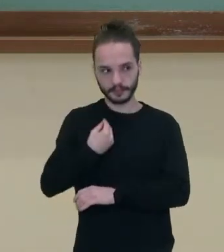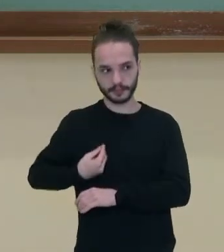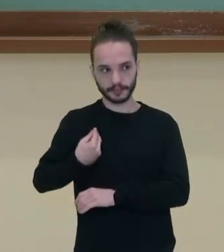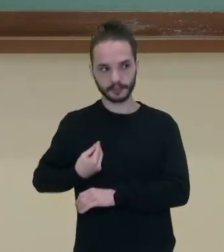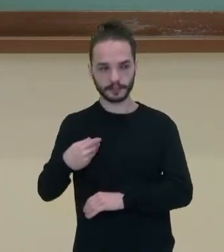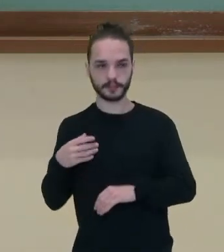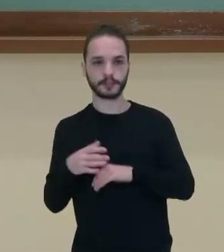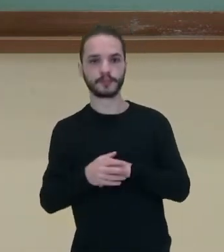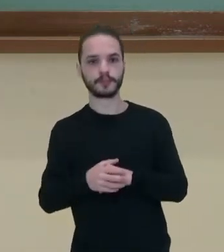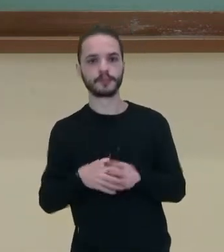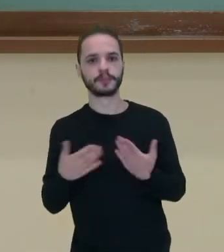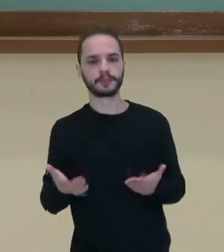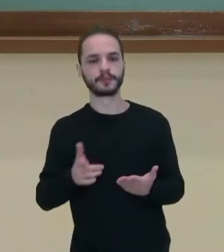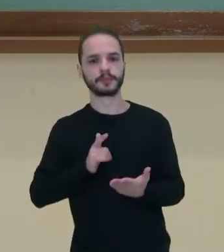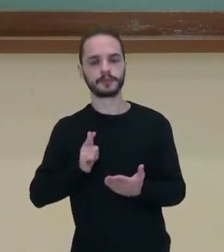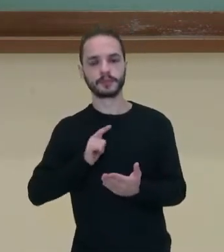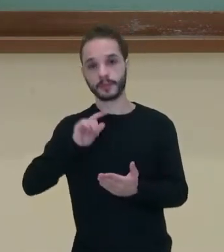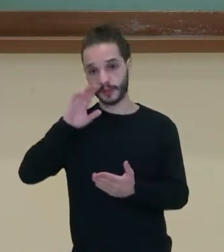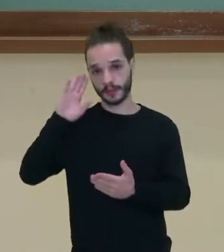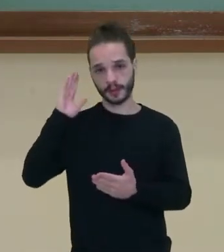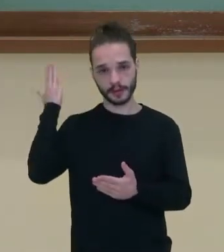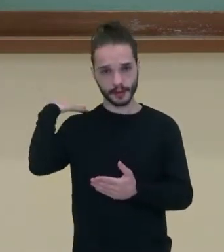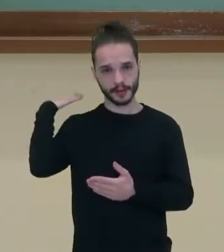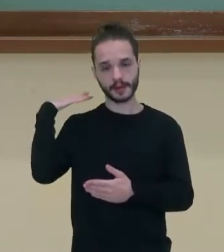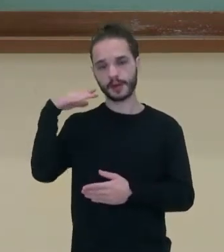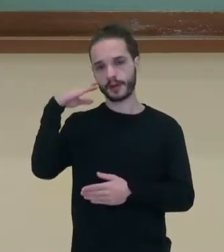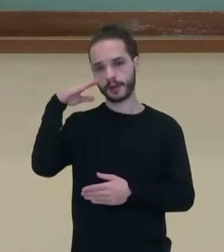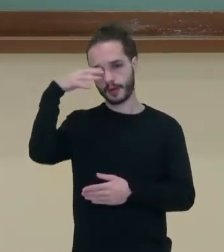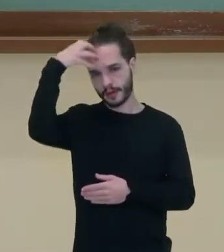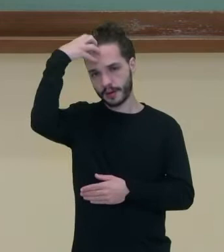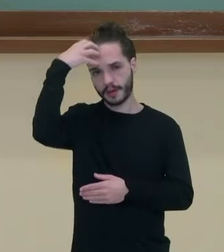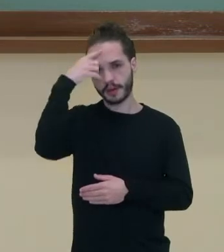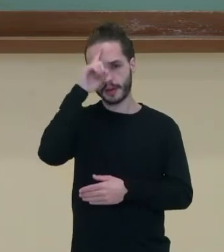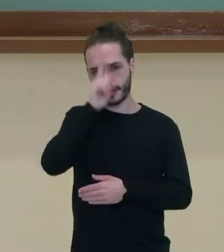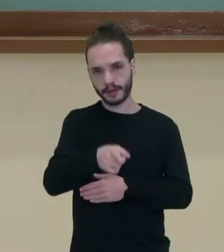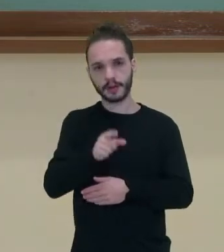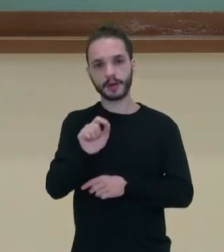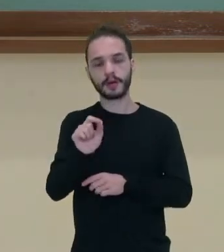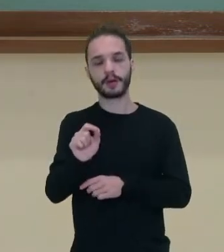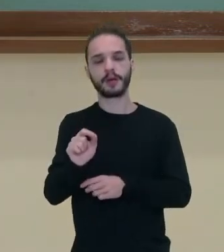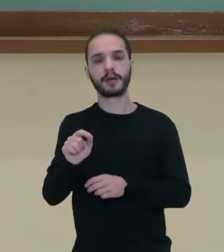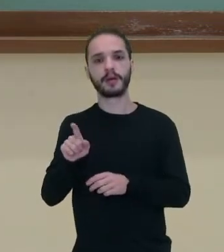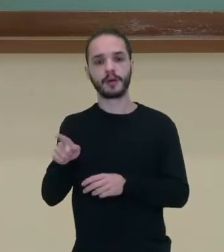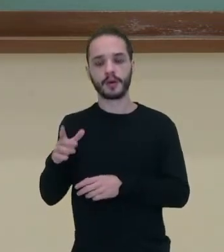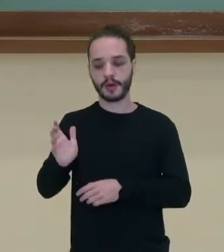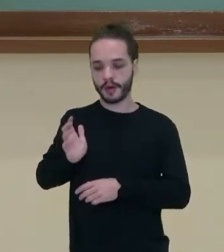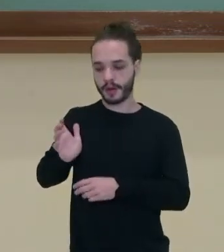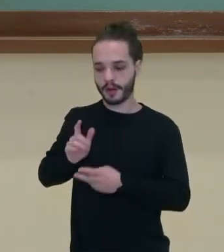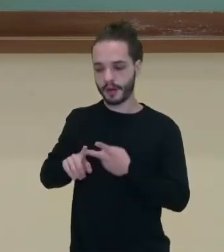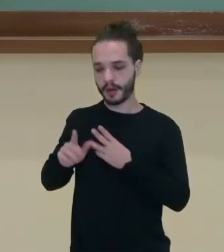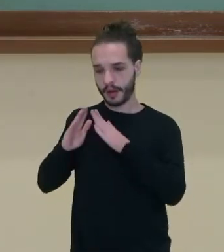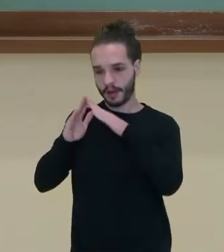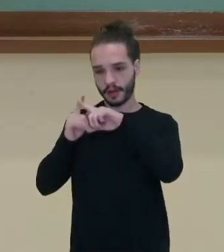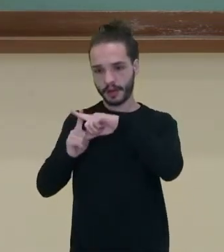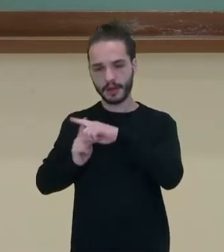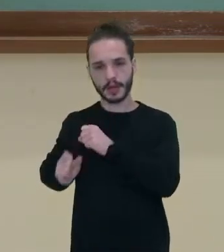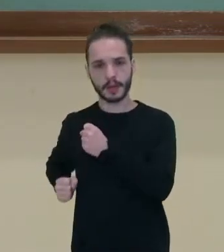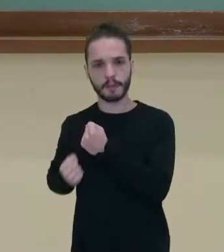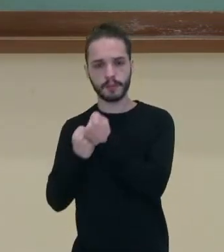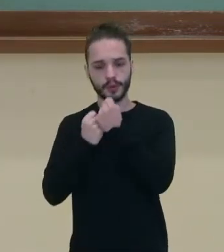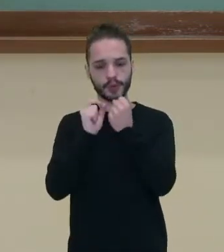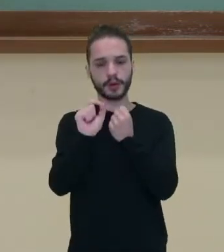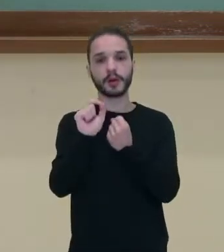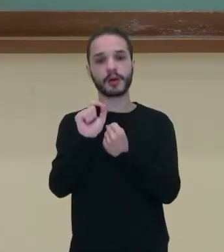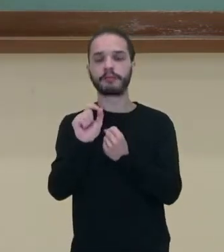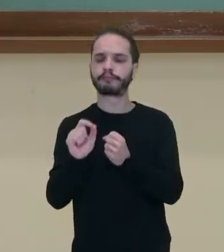viviam sobre esse domínio do antigo regime, E o clero e a nobreza eles tinham enormes privilégios, eles viviam muito